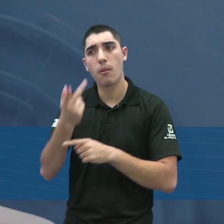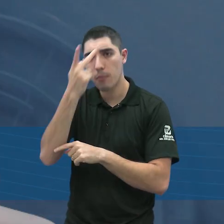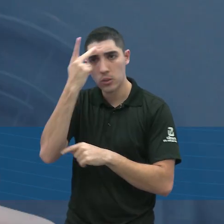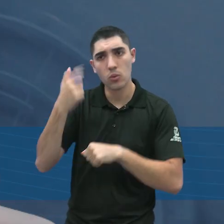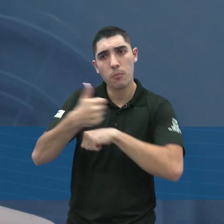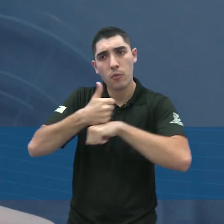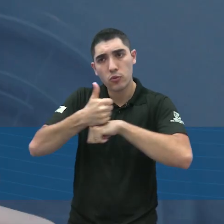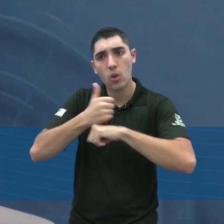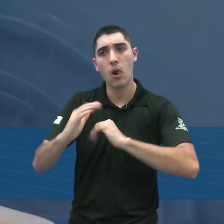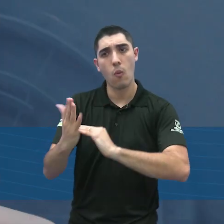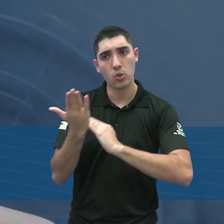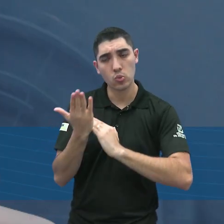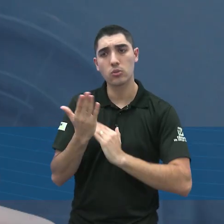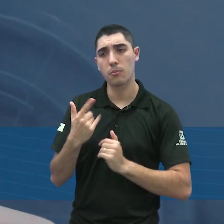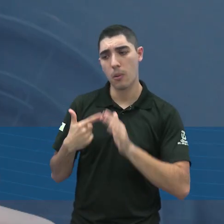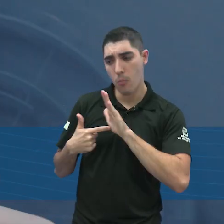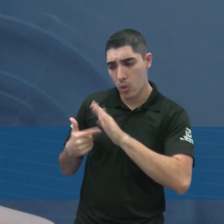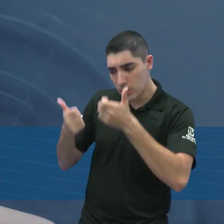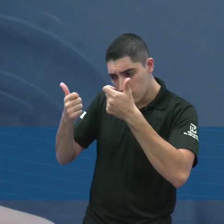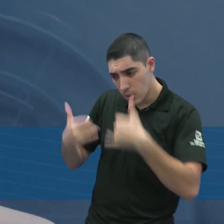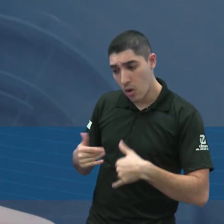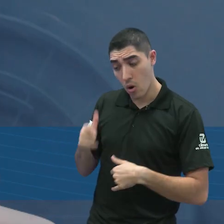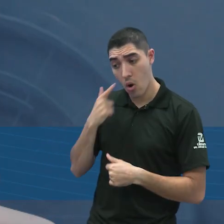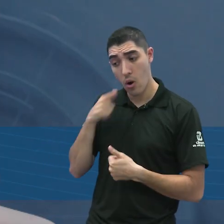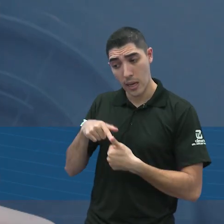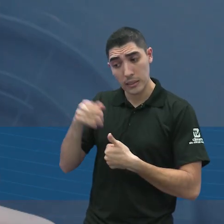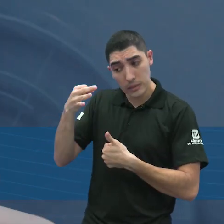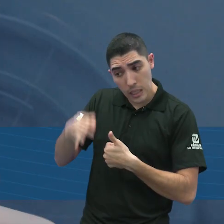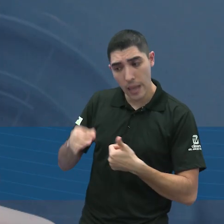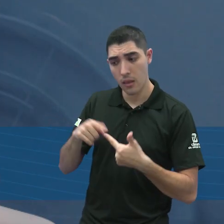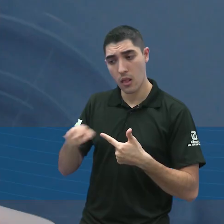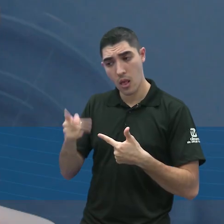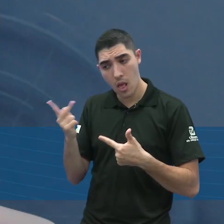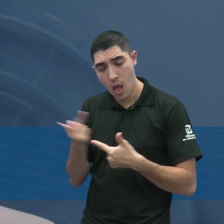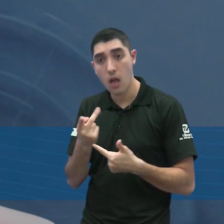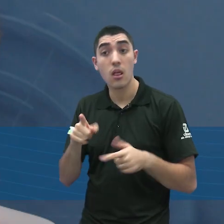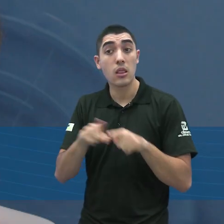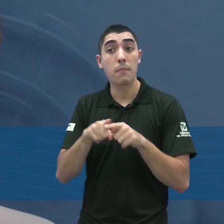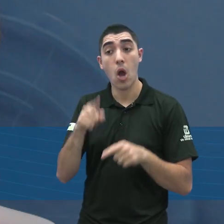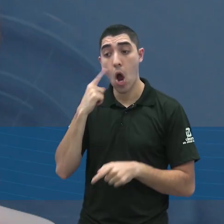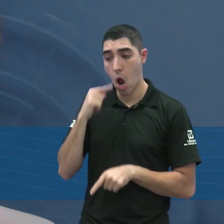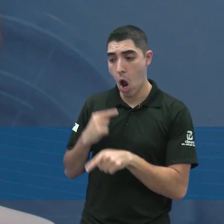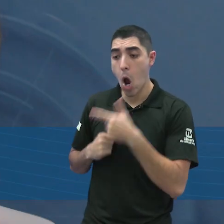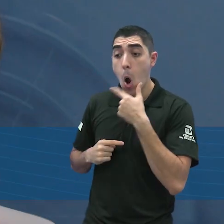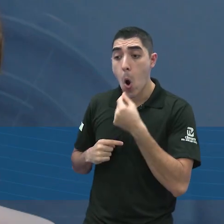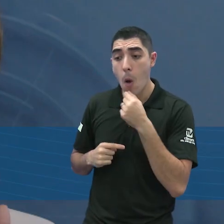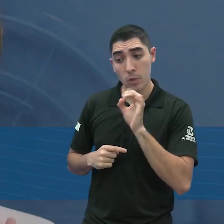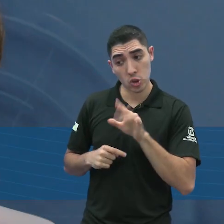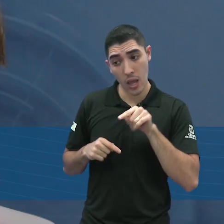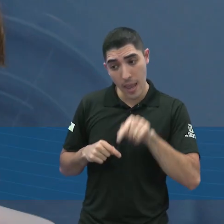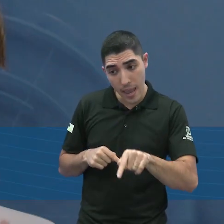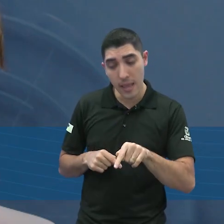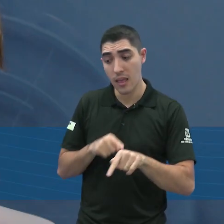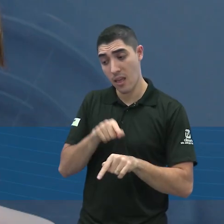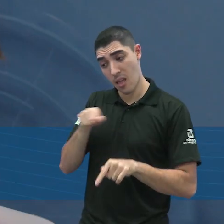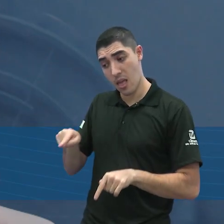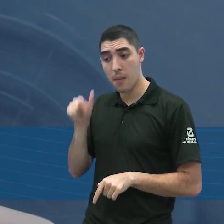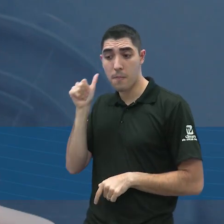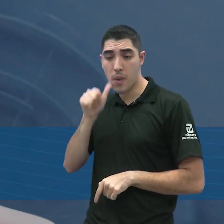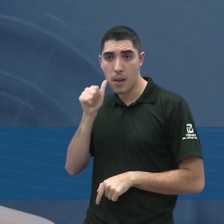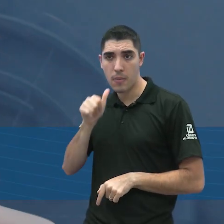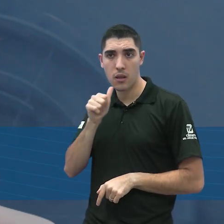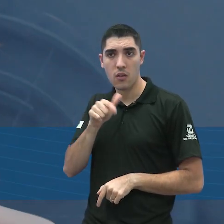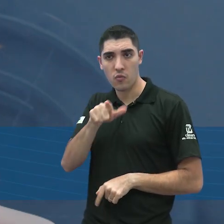procurar explicar o certo, o errado, não tentar enquadrar tanto, olha, menino tem que fazer assim, isso é